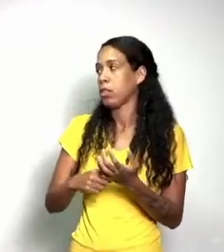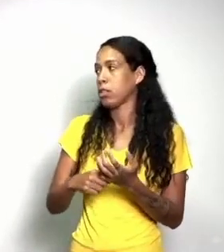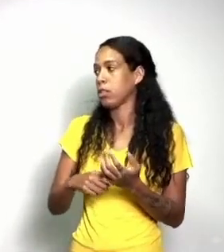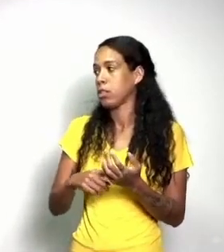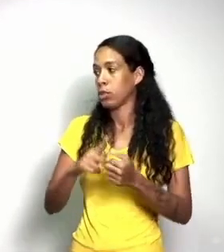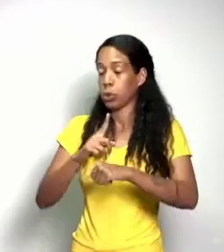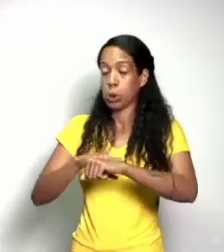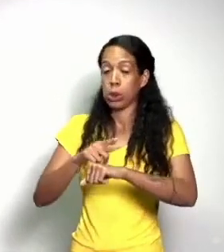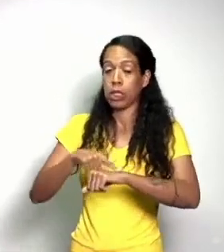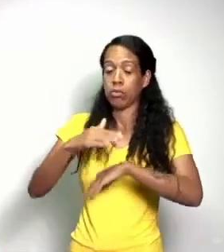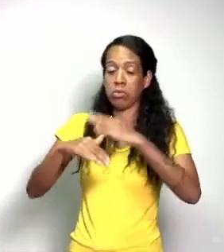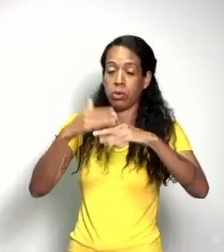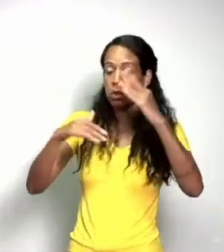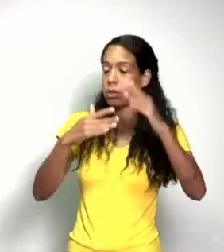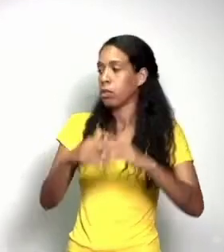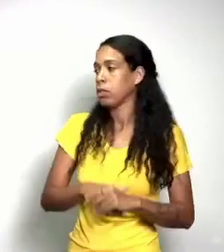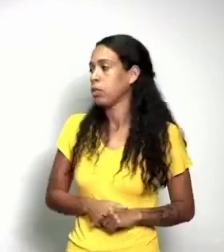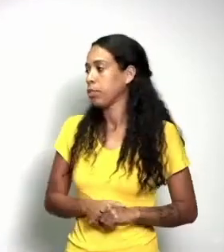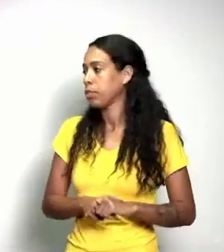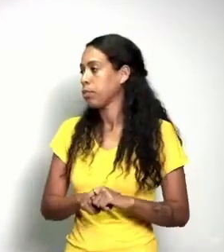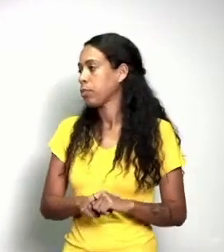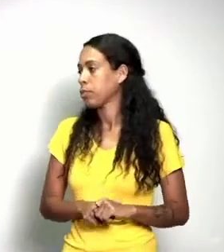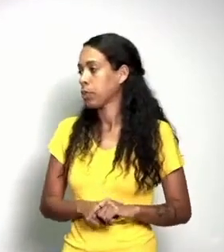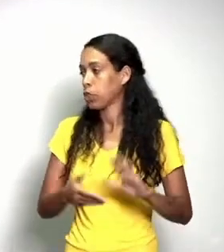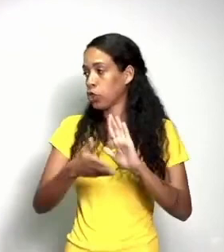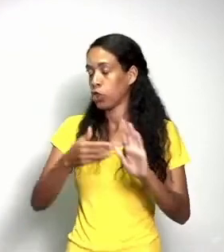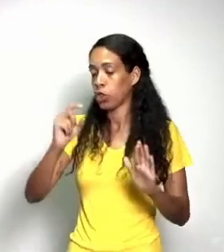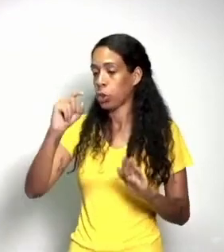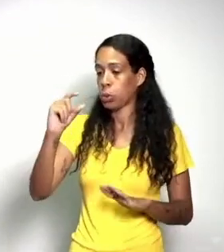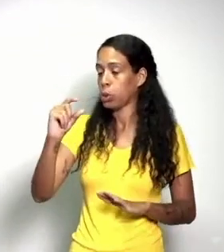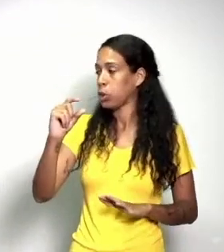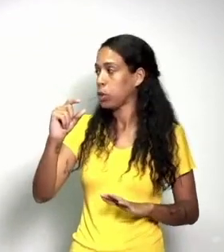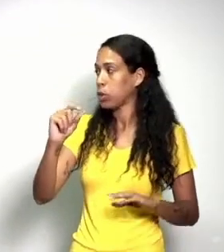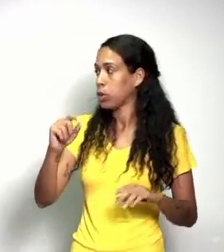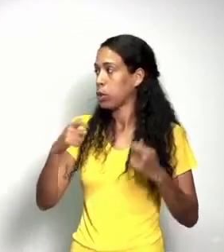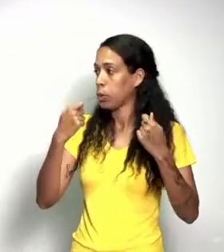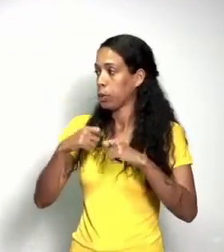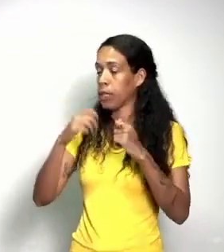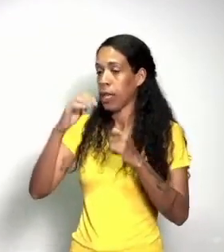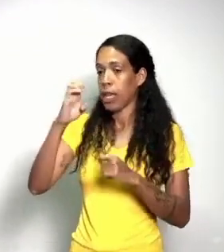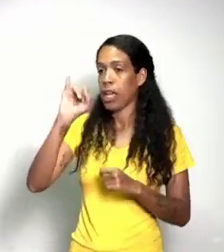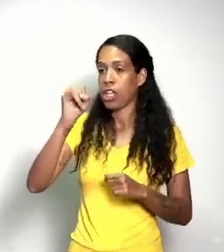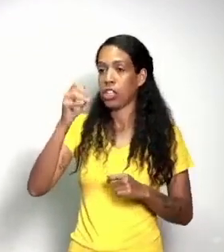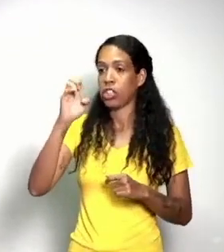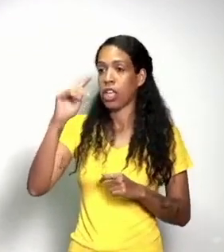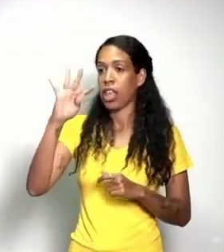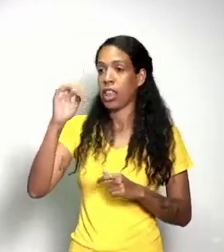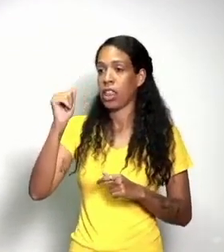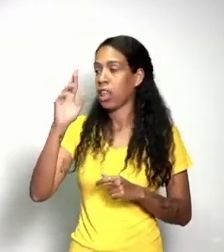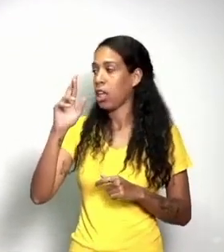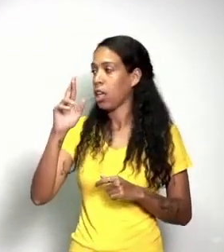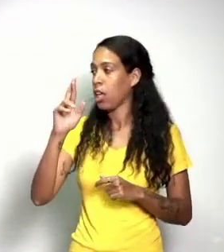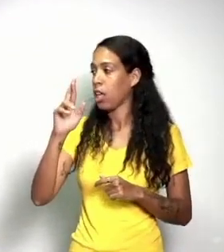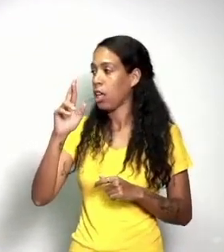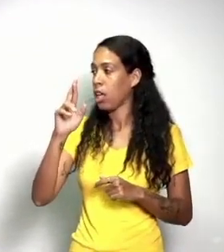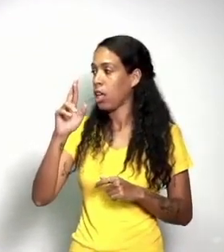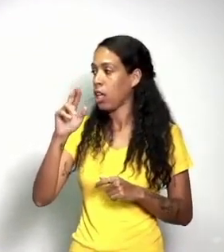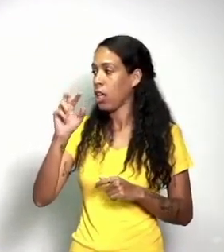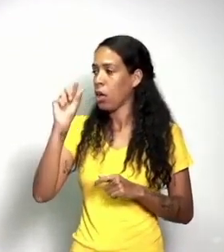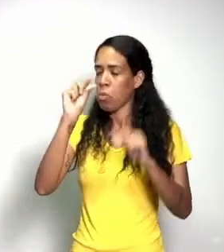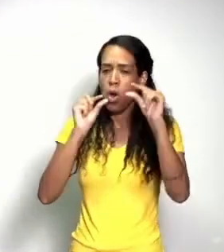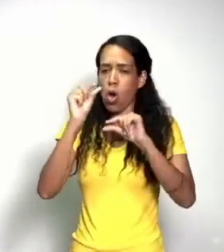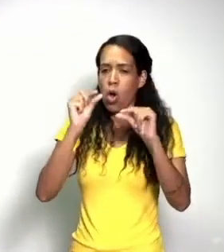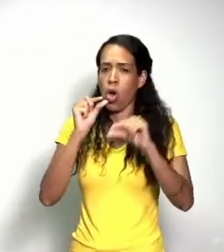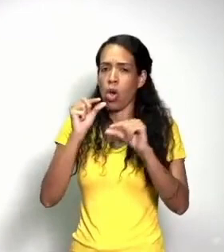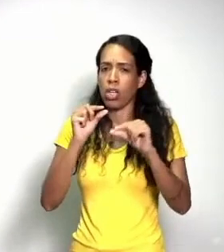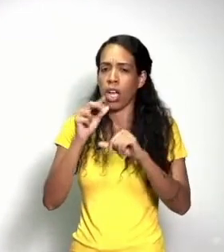descarregar. Para tirar esse cartão, ele precisa ser ejetado na head. A head, acho que é das poucas câmeras que